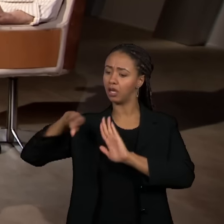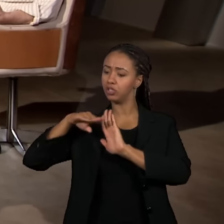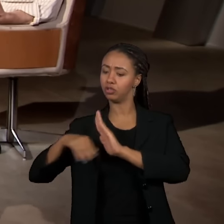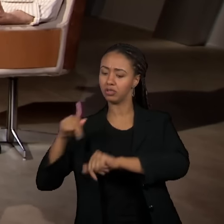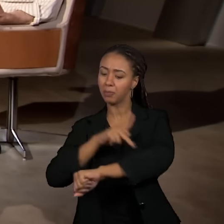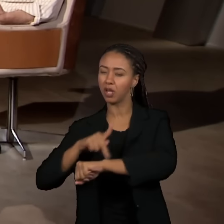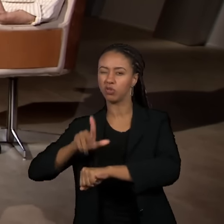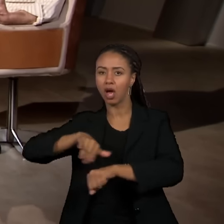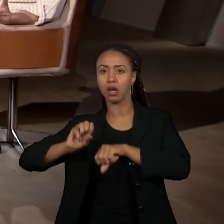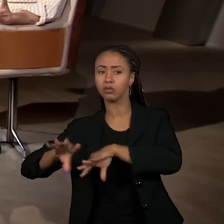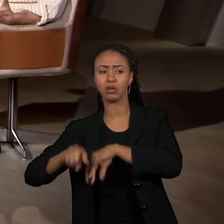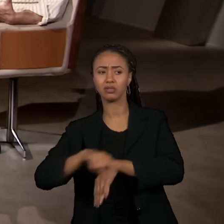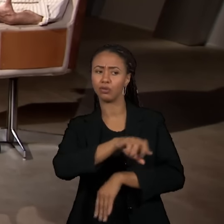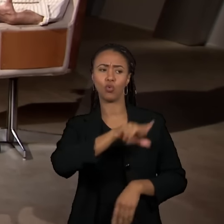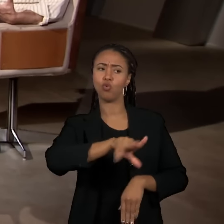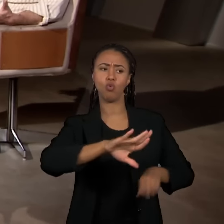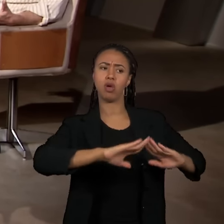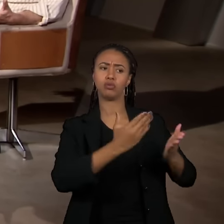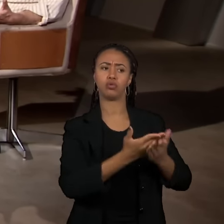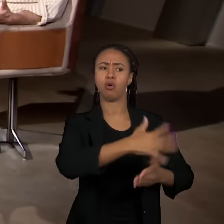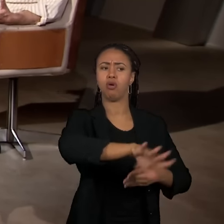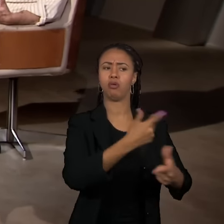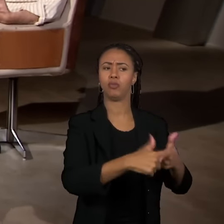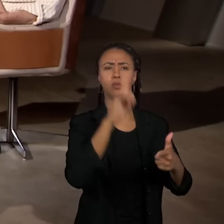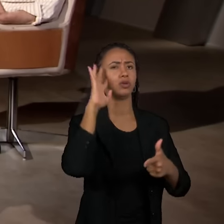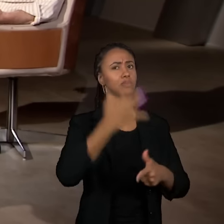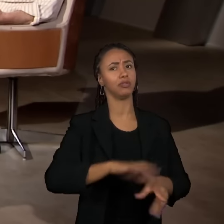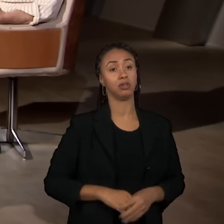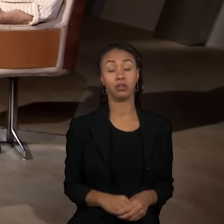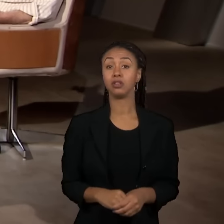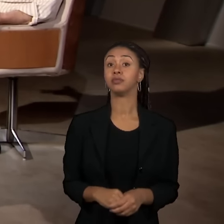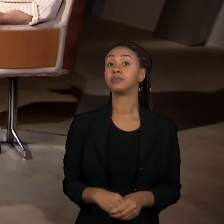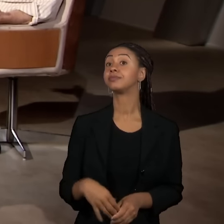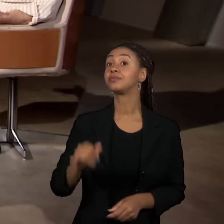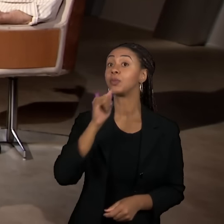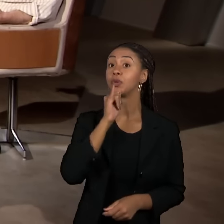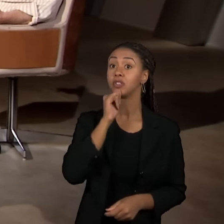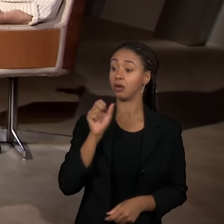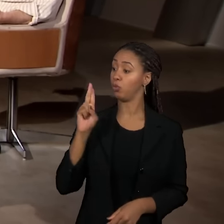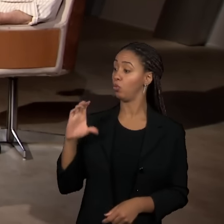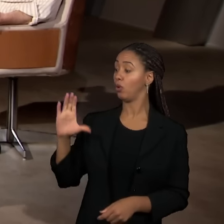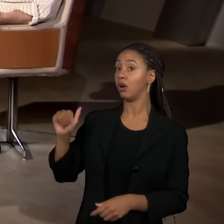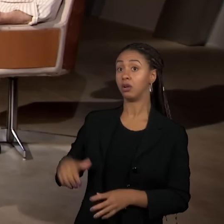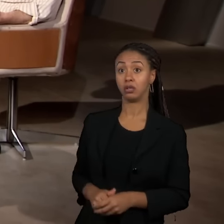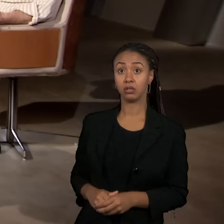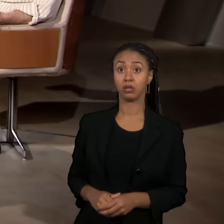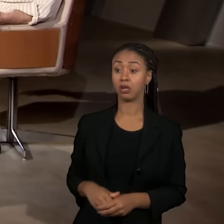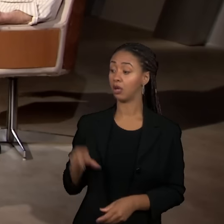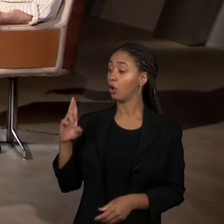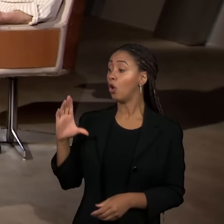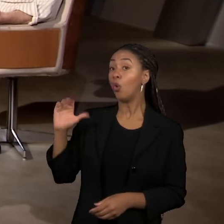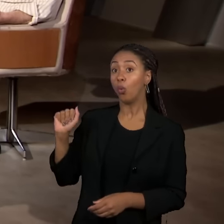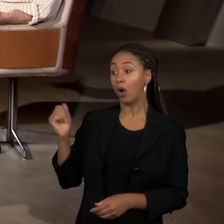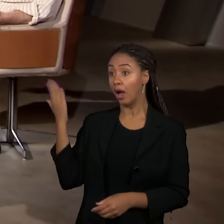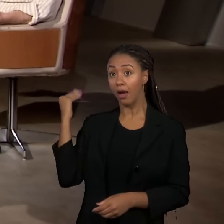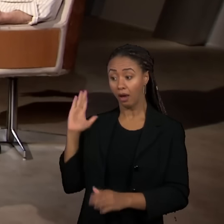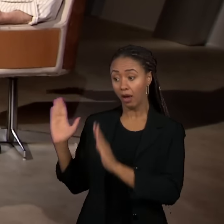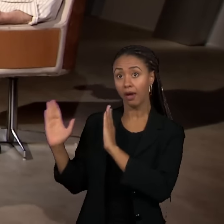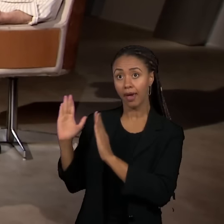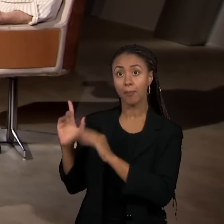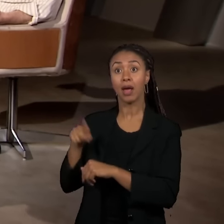assim um absurdo né Nós vios trabalhando com a escola como foi por exemplo o UCA UCA a gente estava dentro da escola